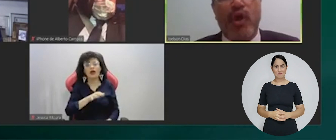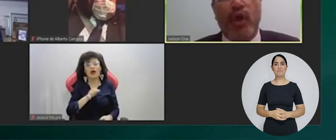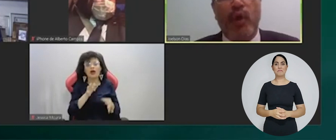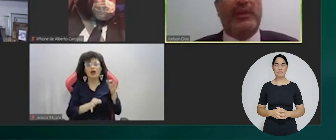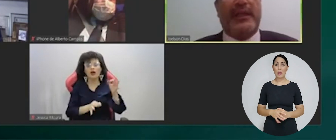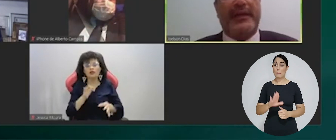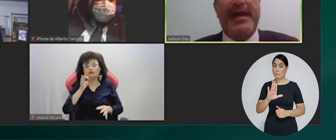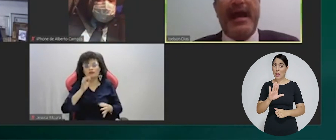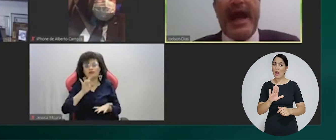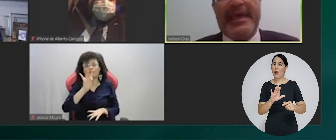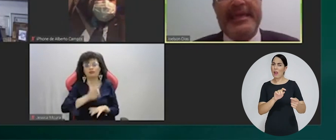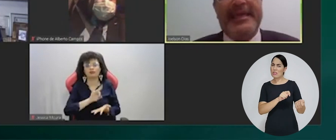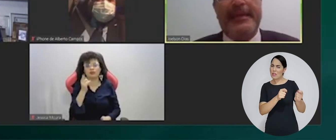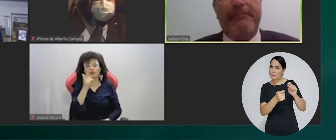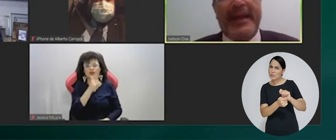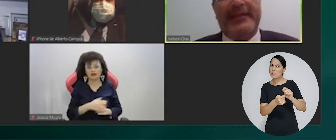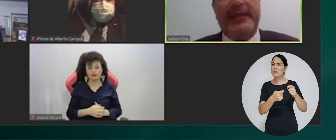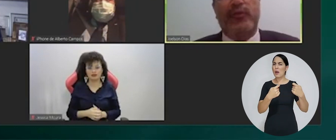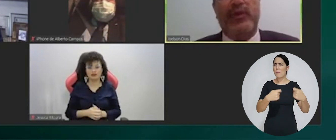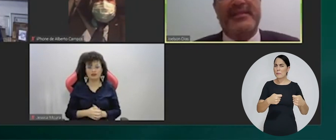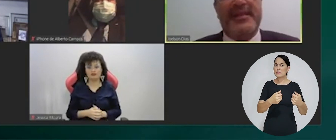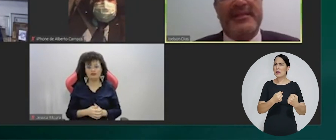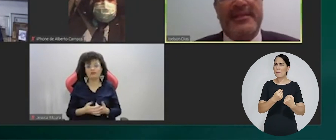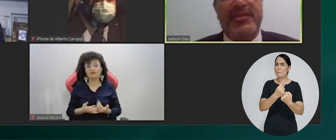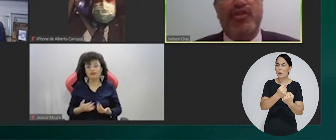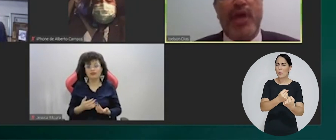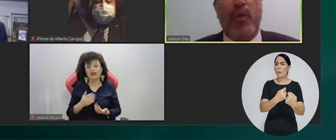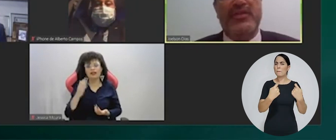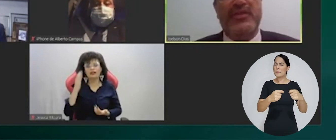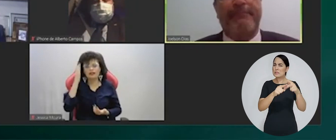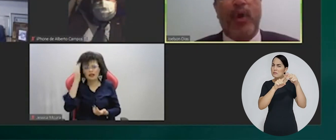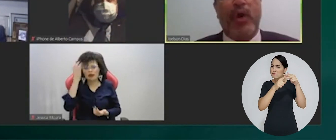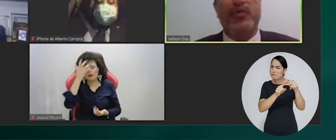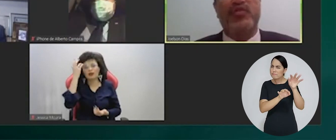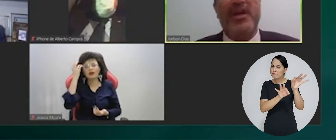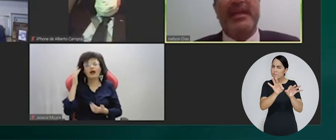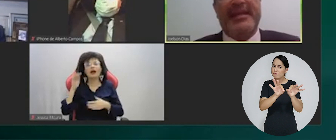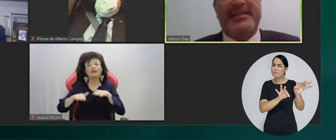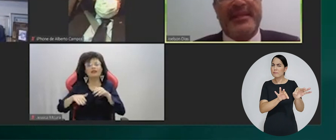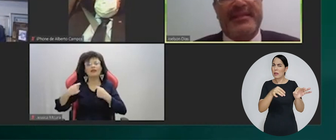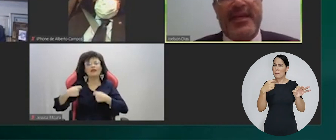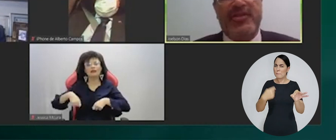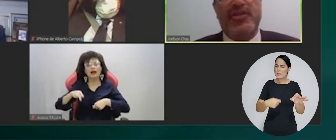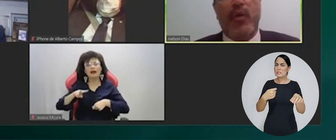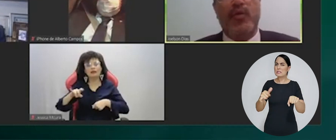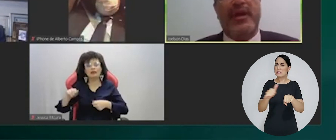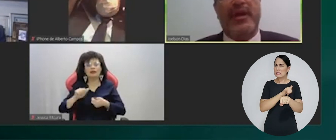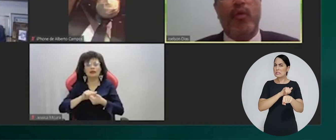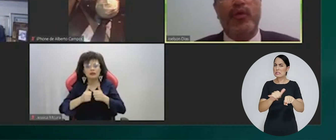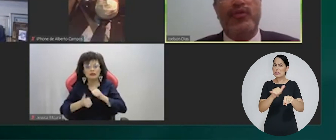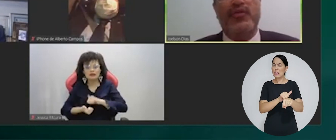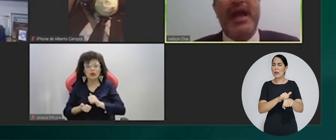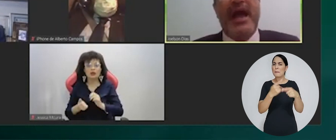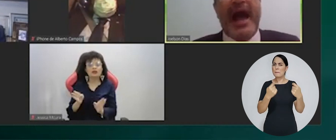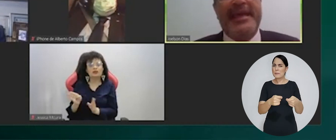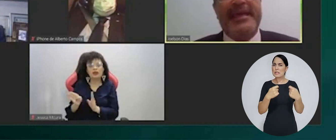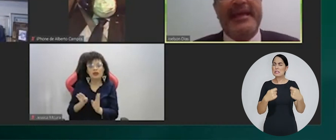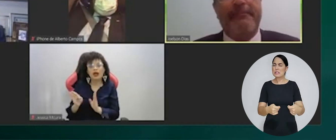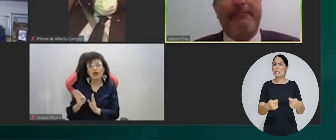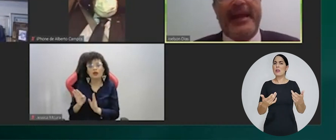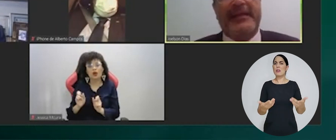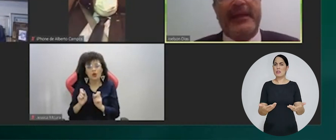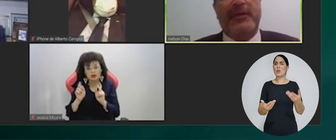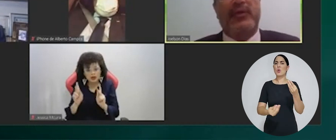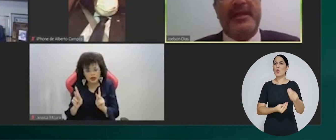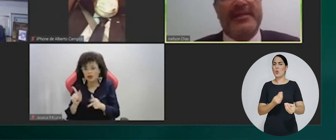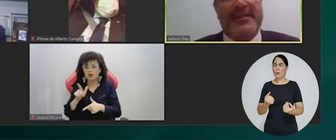e absoluta, ainda que para tanto necessite de alguns apoios, necessite de alguns recursos, ainda